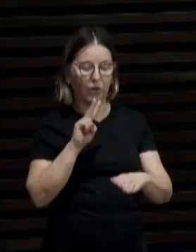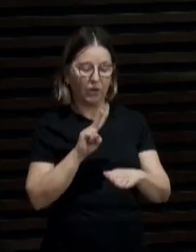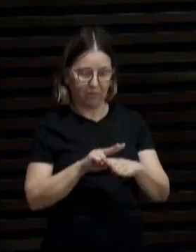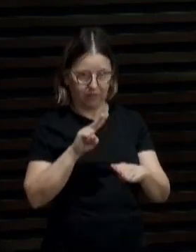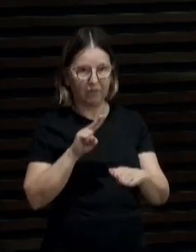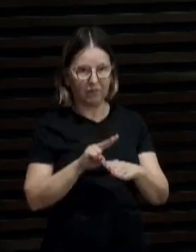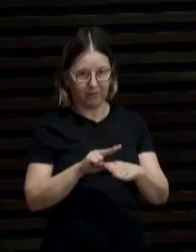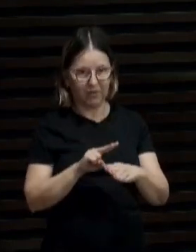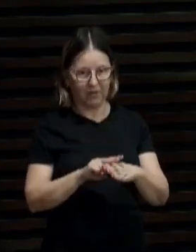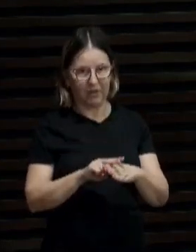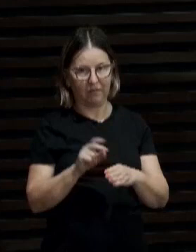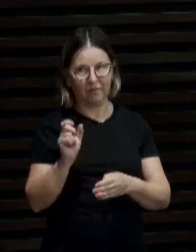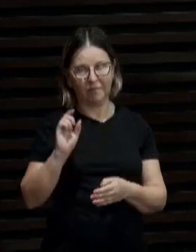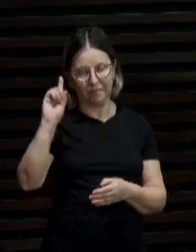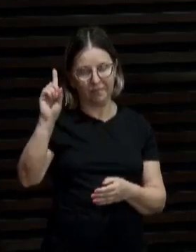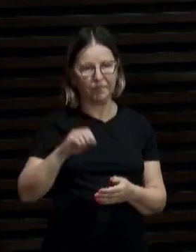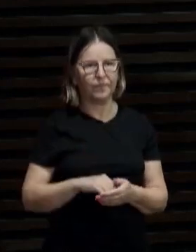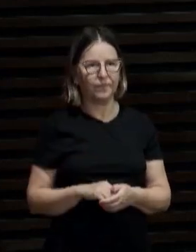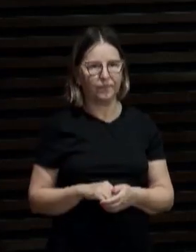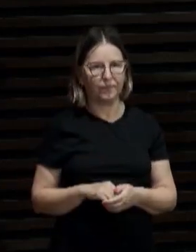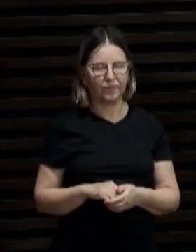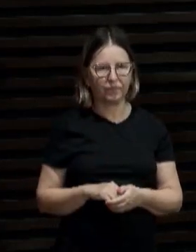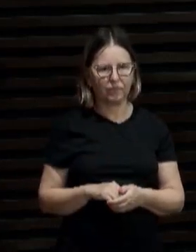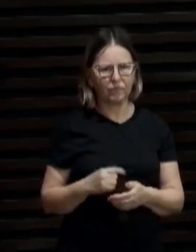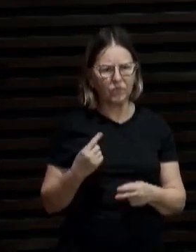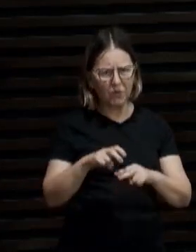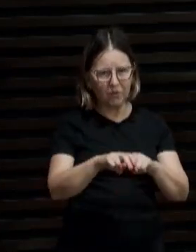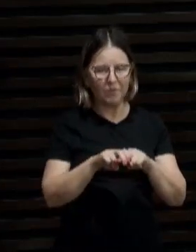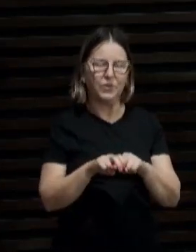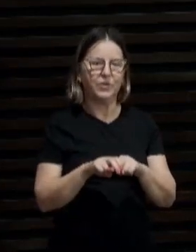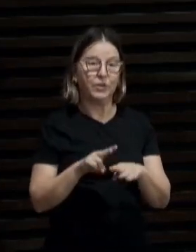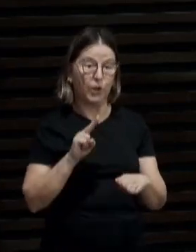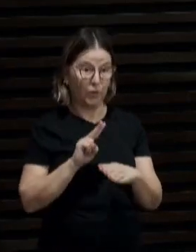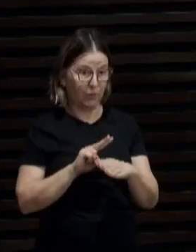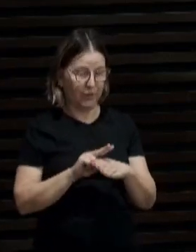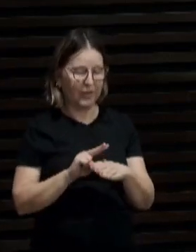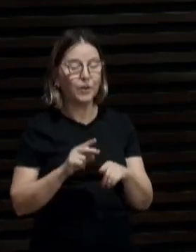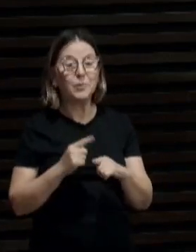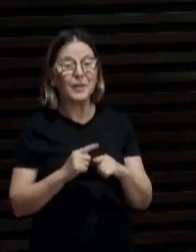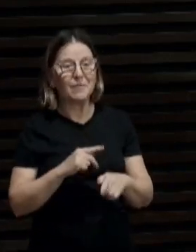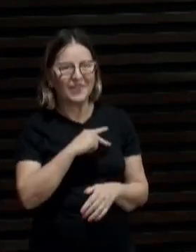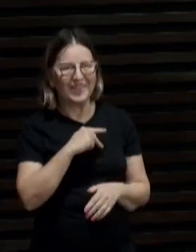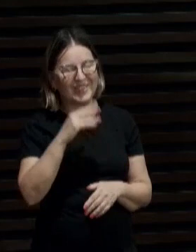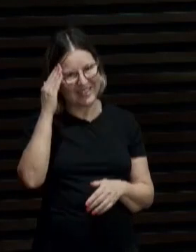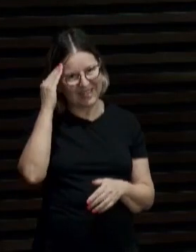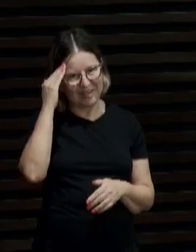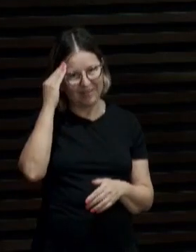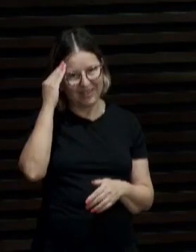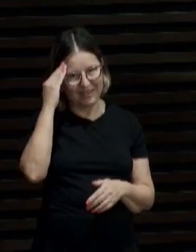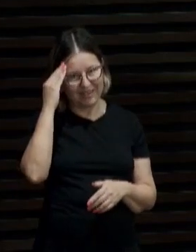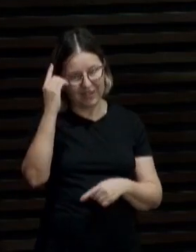doutrinário. E uma das razões do zelo doutrinário da igreja de Éfeso era porque Paulo sabia que após a